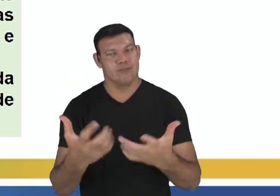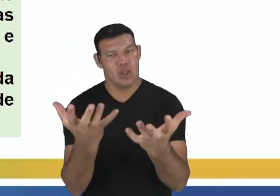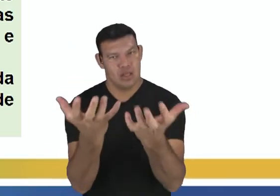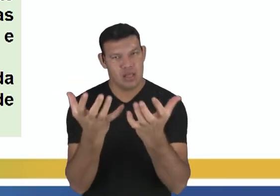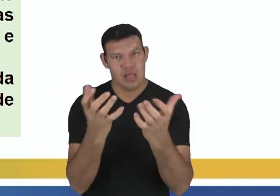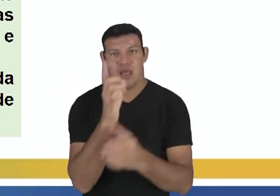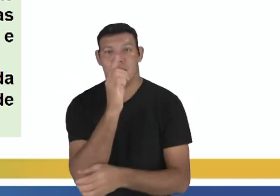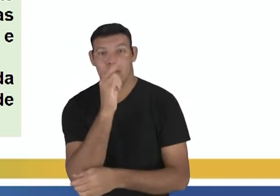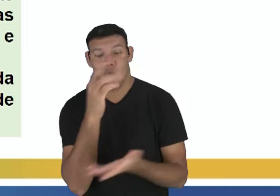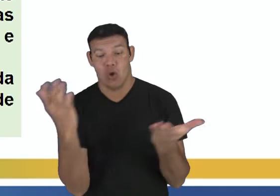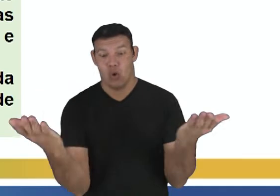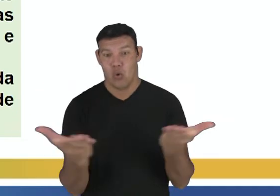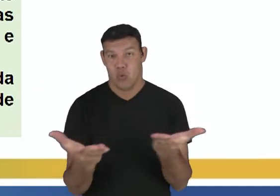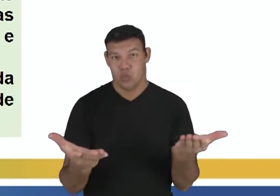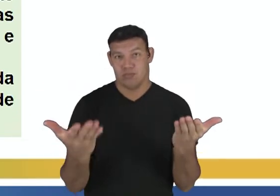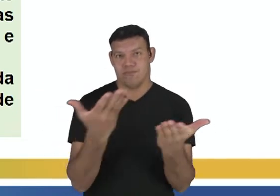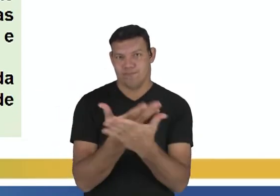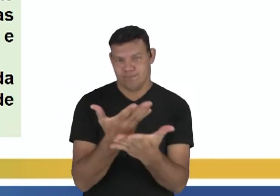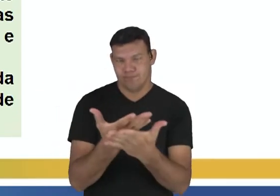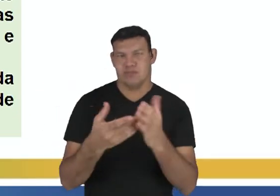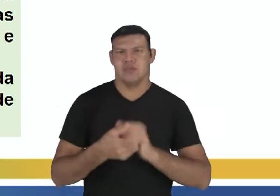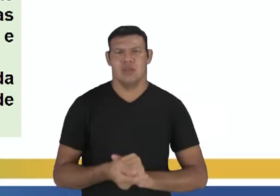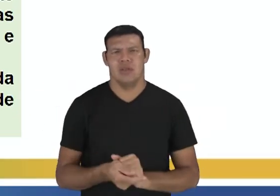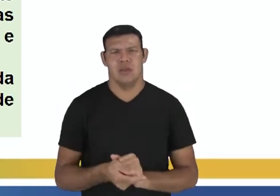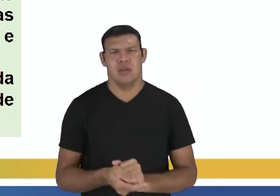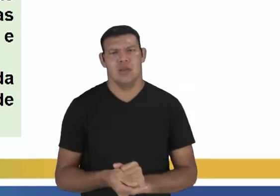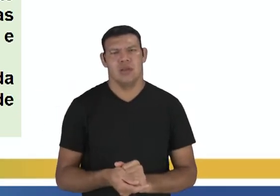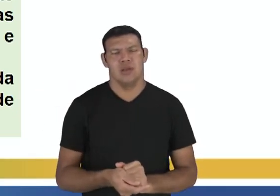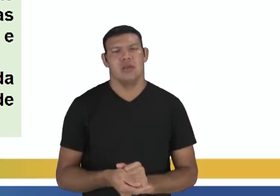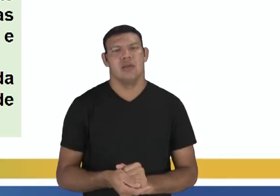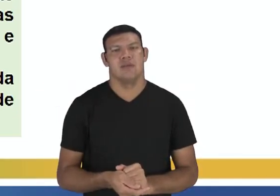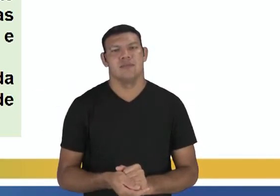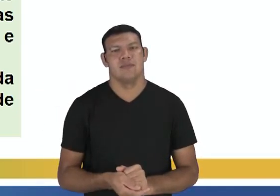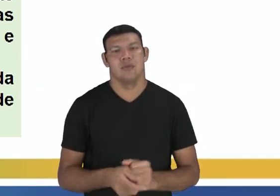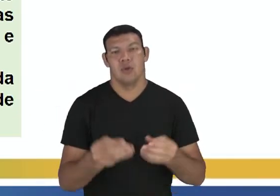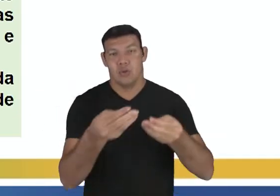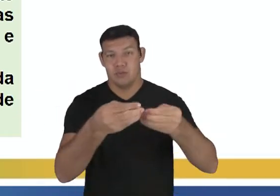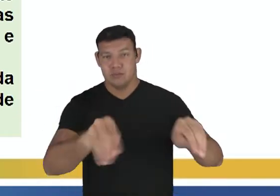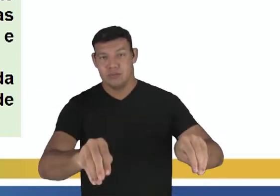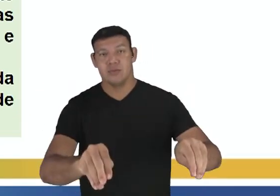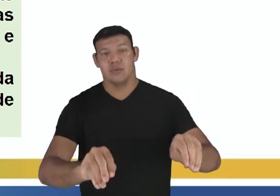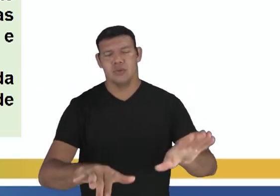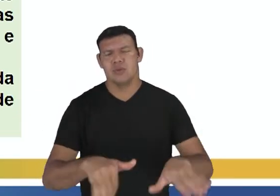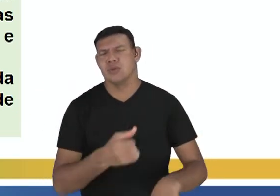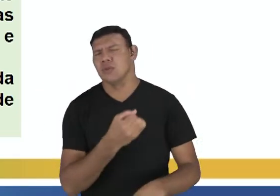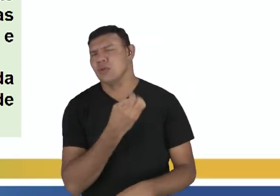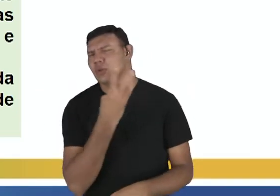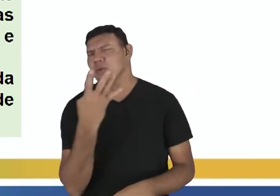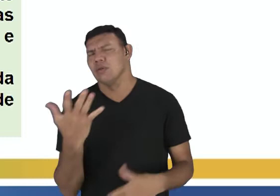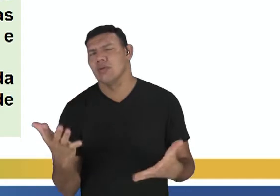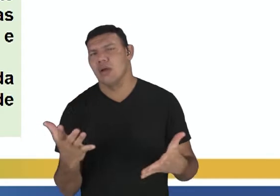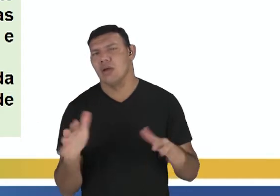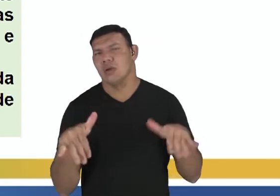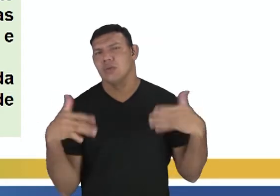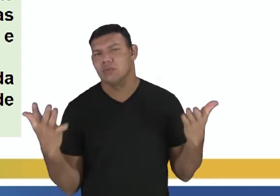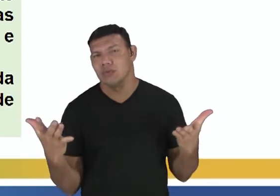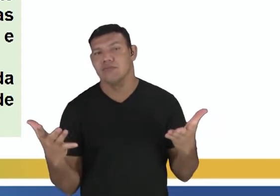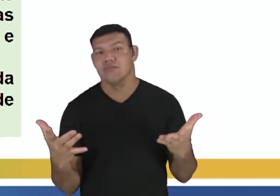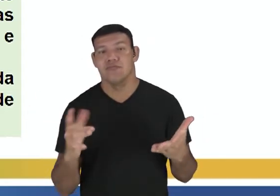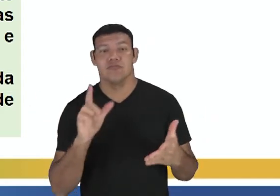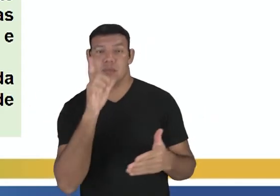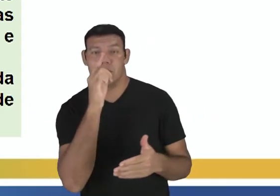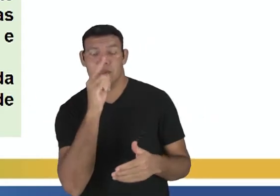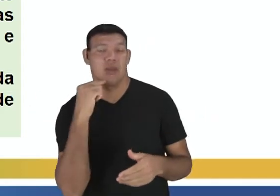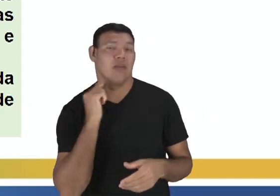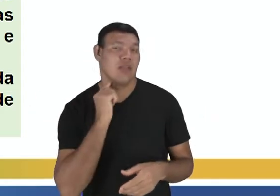nossa aula de hoje, nós vamos entender quais são as consequências desses processos de poluição e contaminação da água,